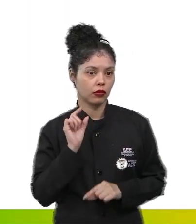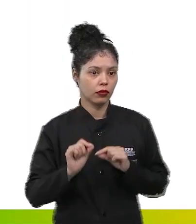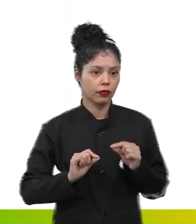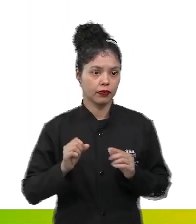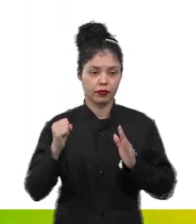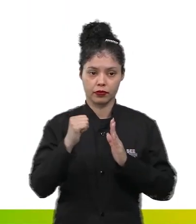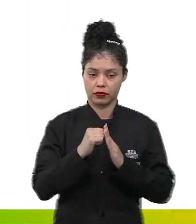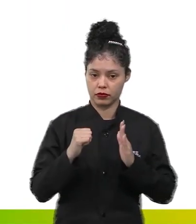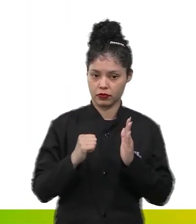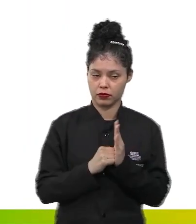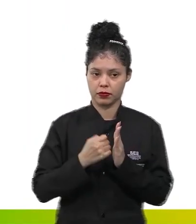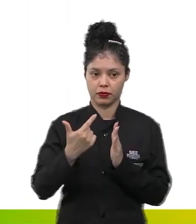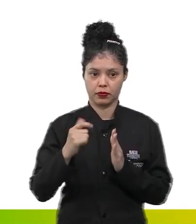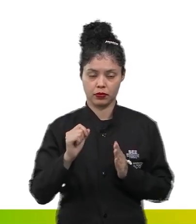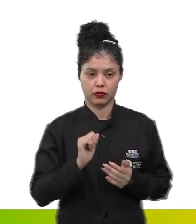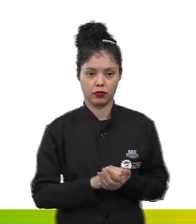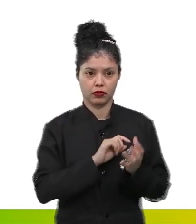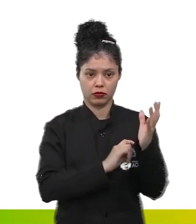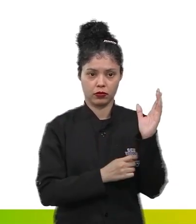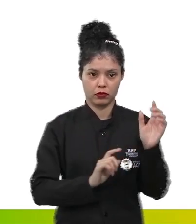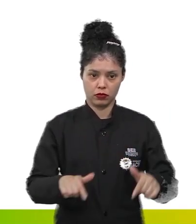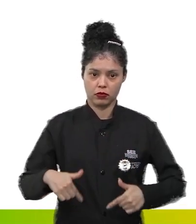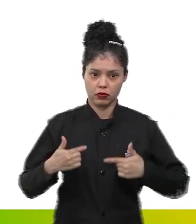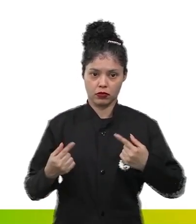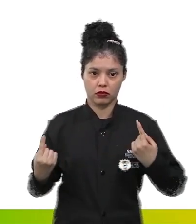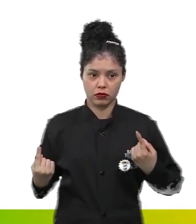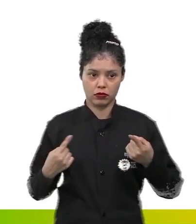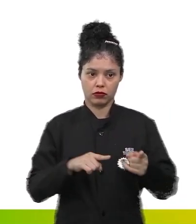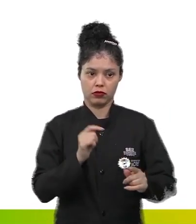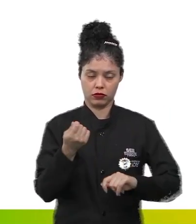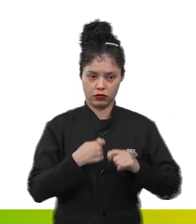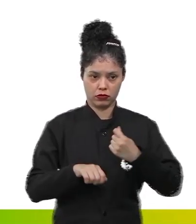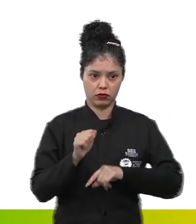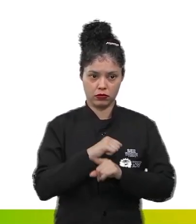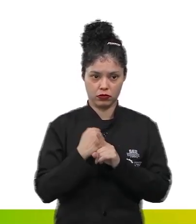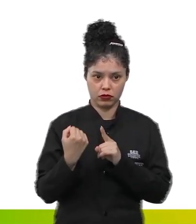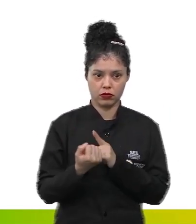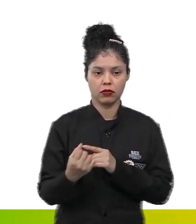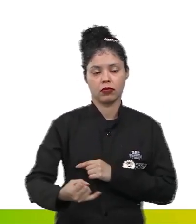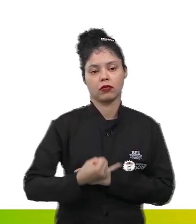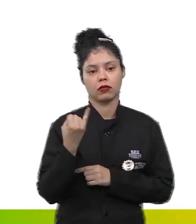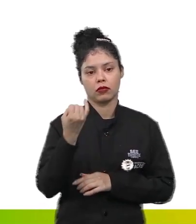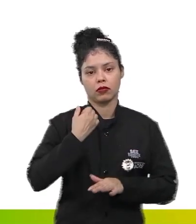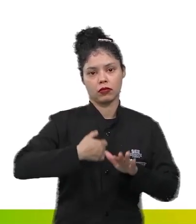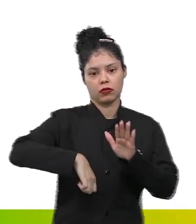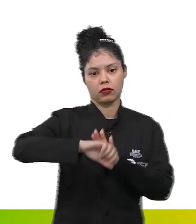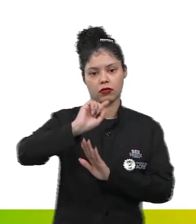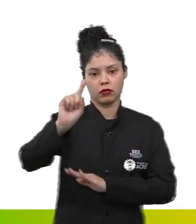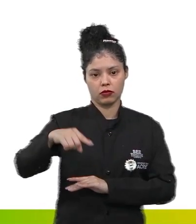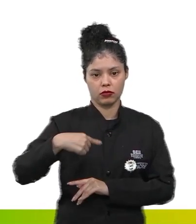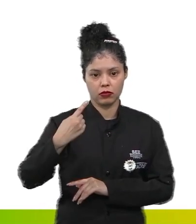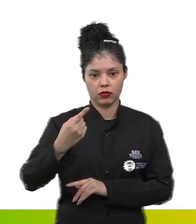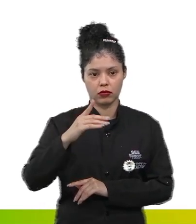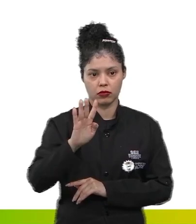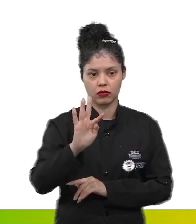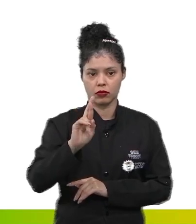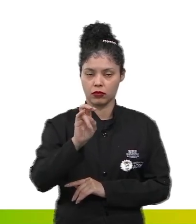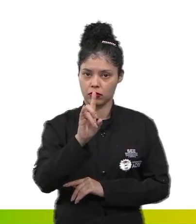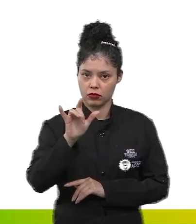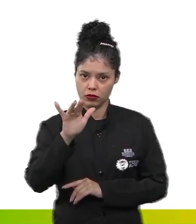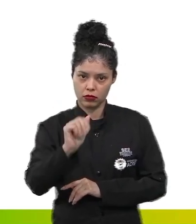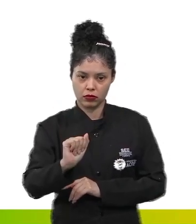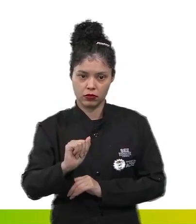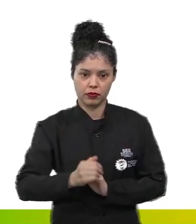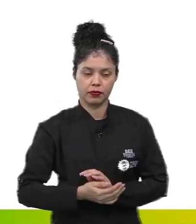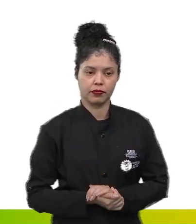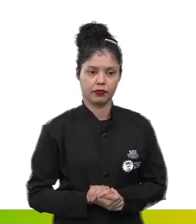seguinte: durante o século XX, os seringueiros enfrentaram desafios econômicos e sociais, especialmente após a crise